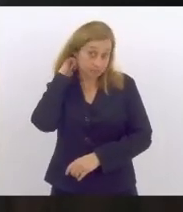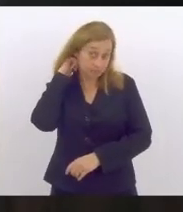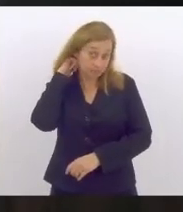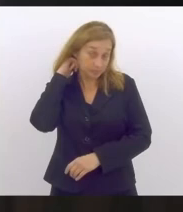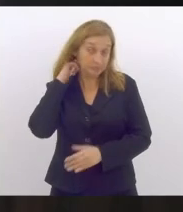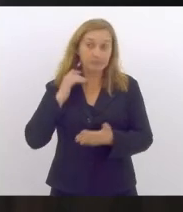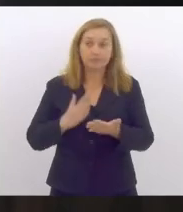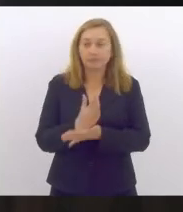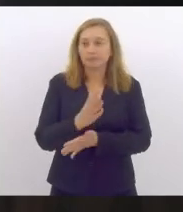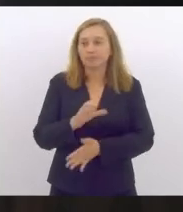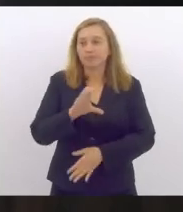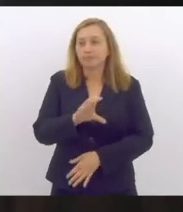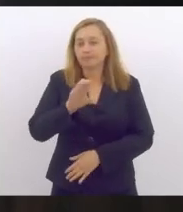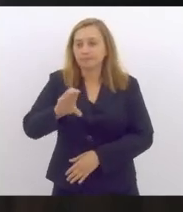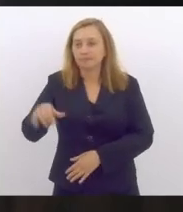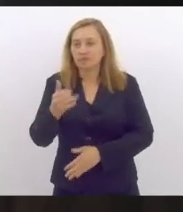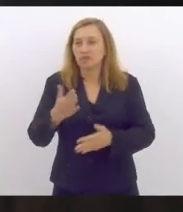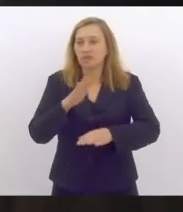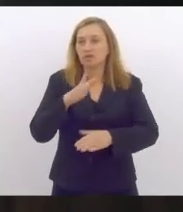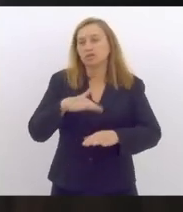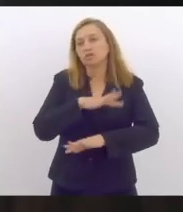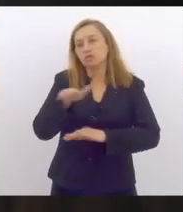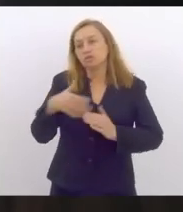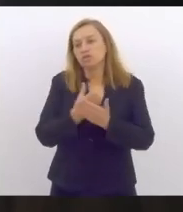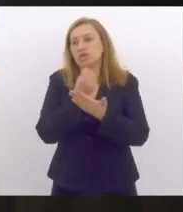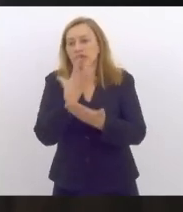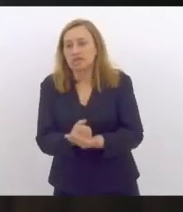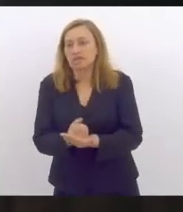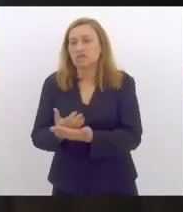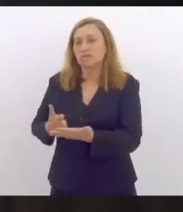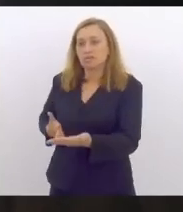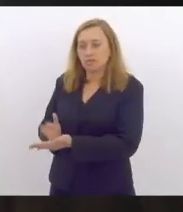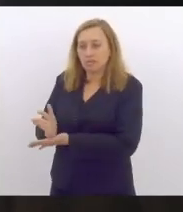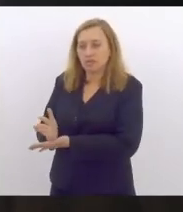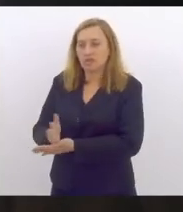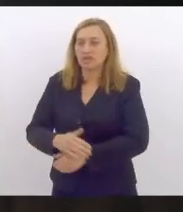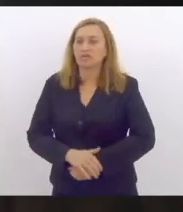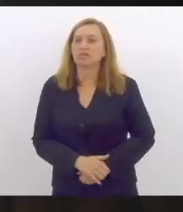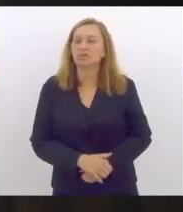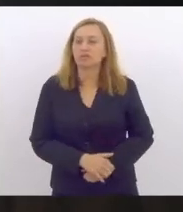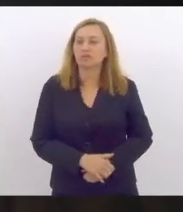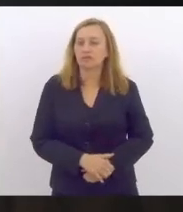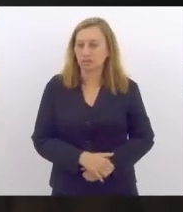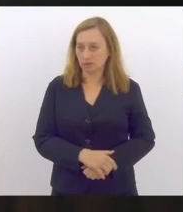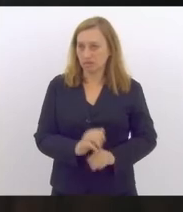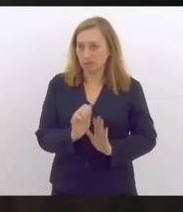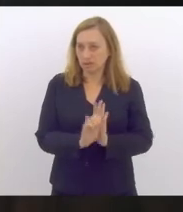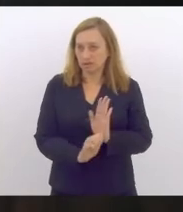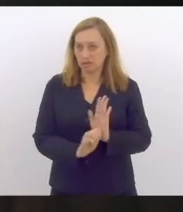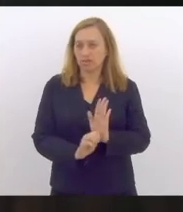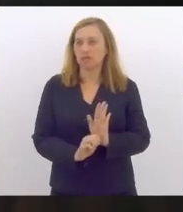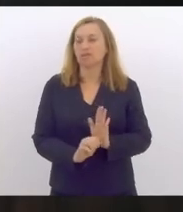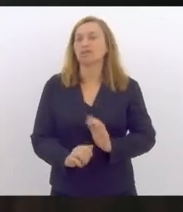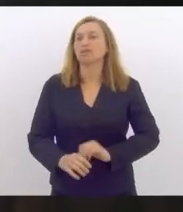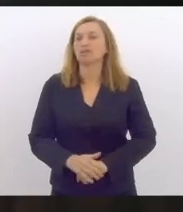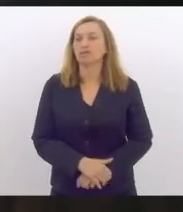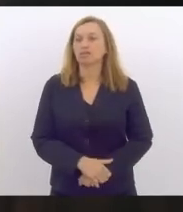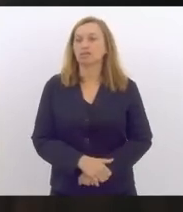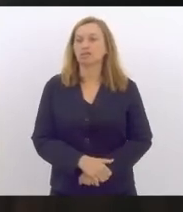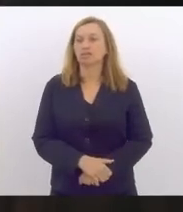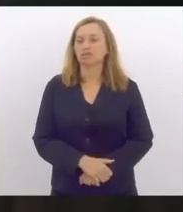aprova o parecer da CCJ. Senhores que aprovam, permaneçam como estão. Aprovado, vai a redação do vencido.